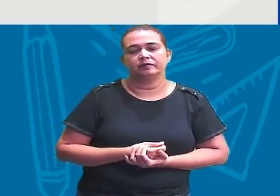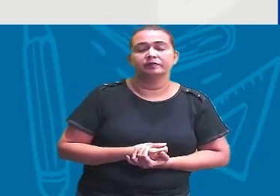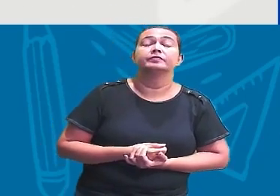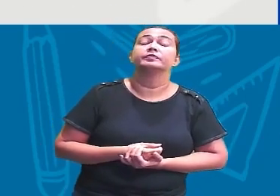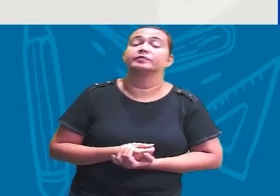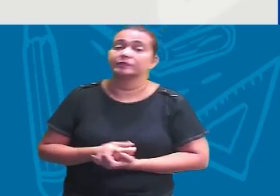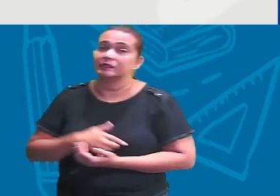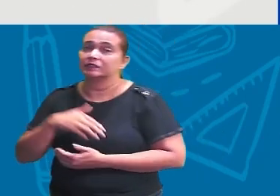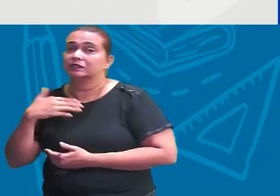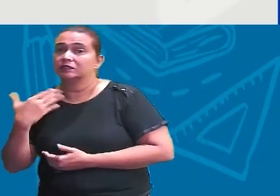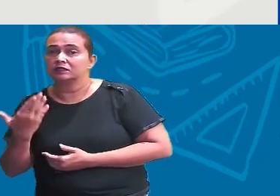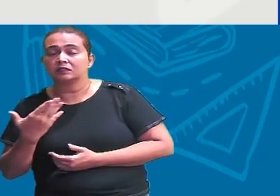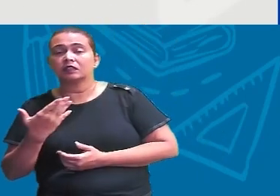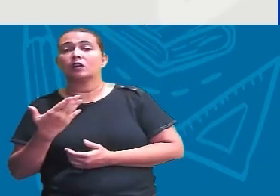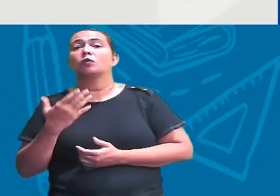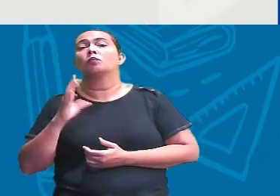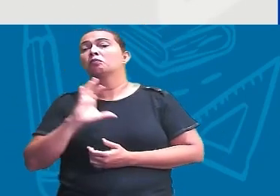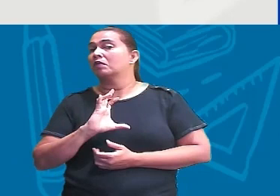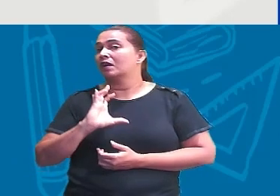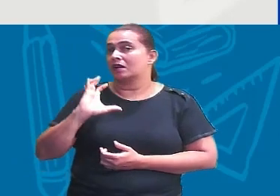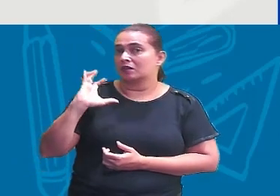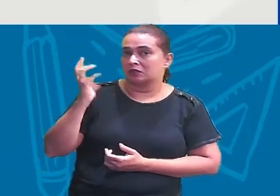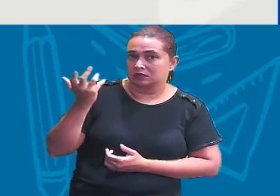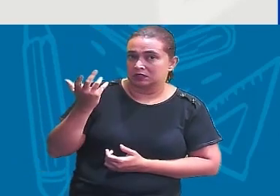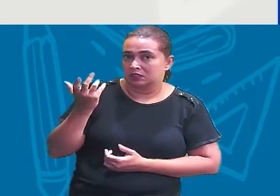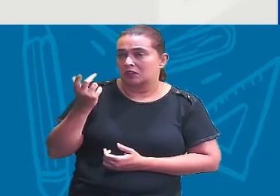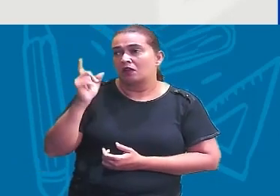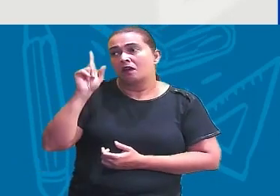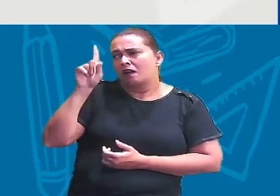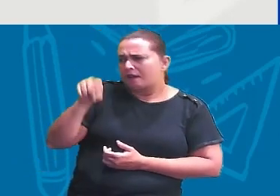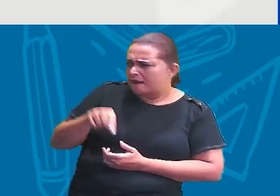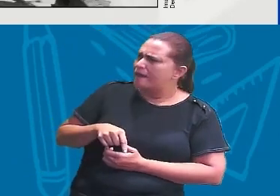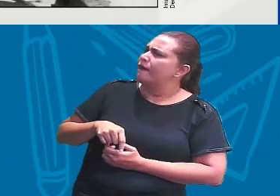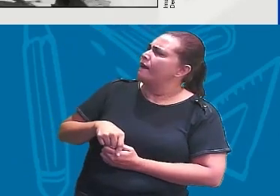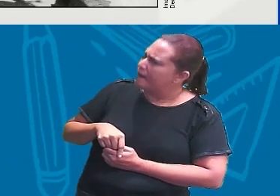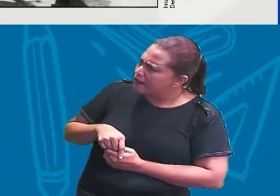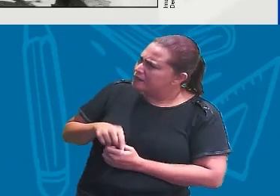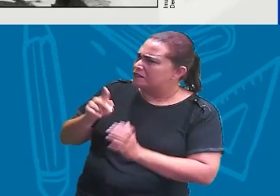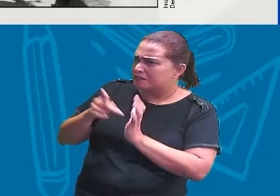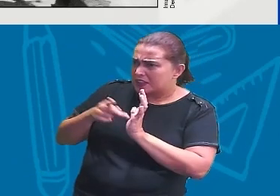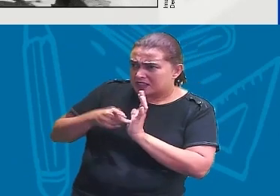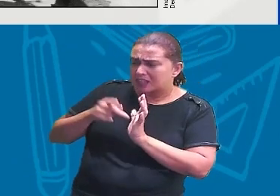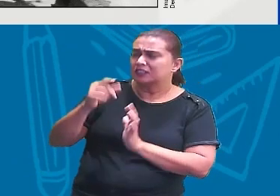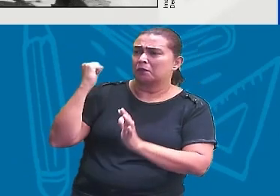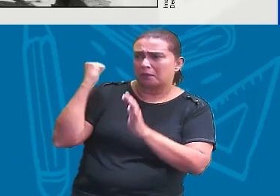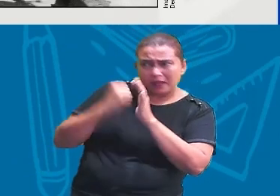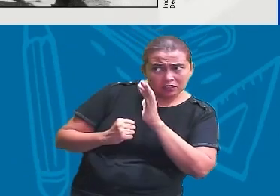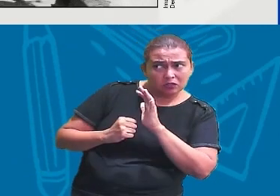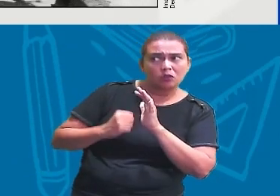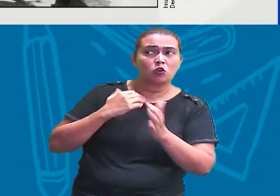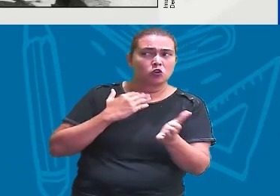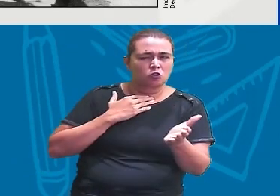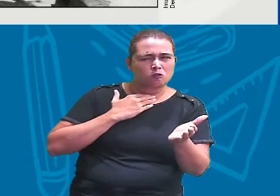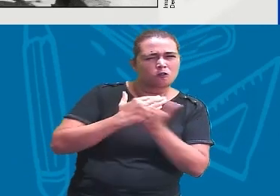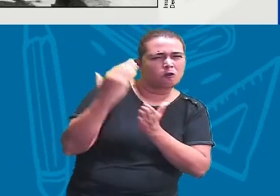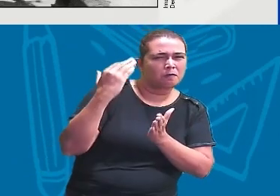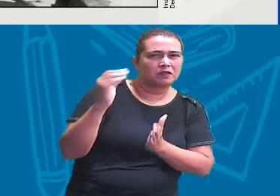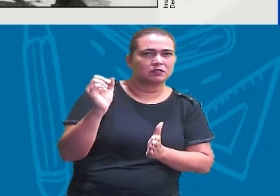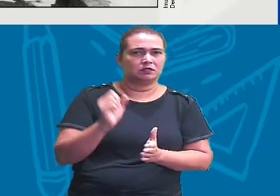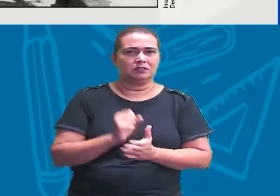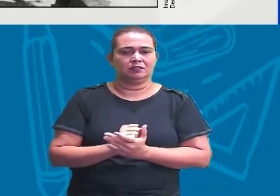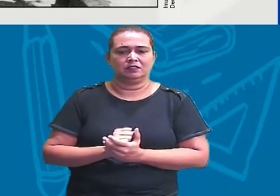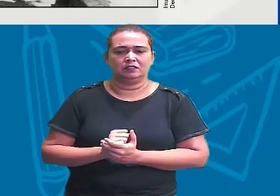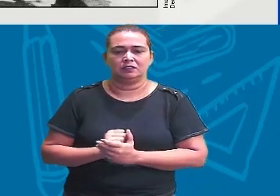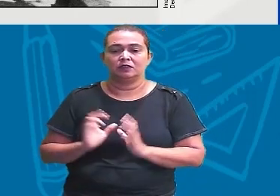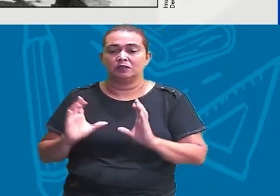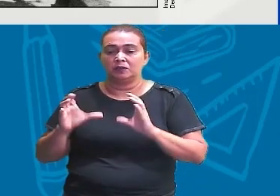Esse fato foi apenas a gota d'água para o início do conflito. O Gravilo ele vai